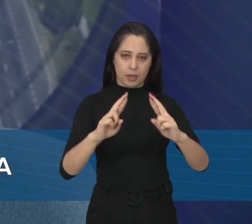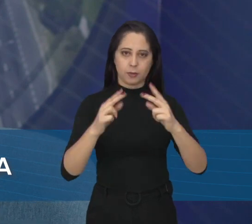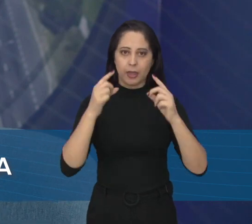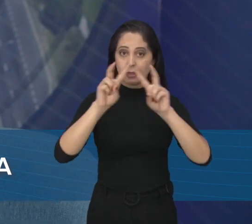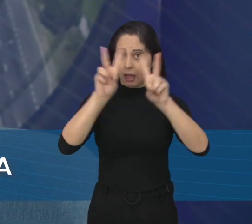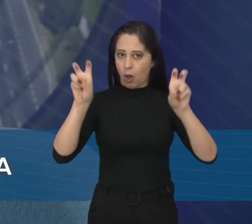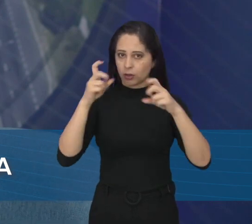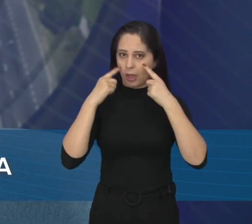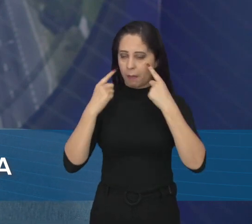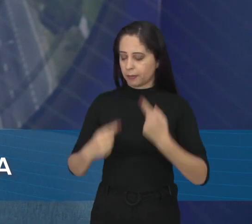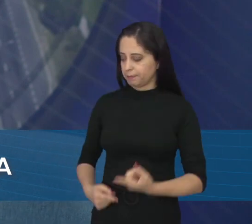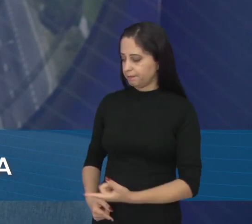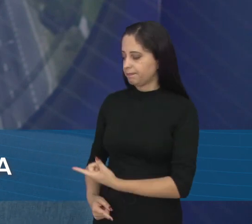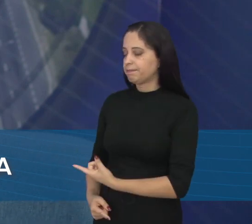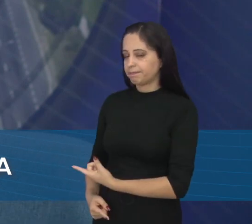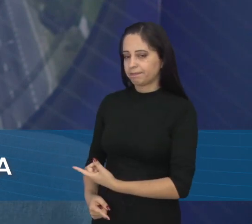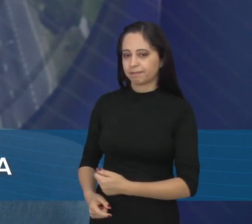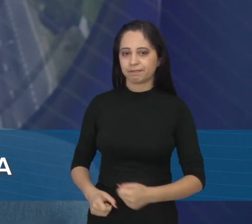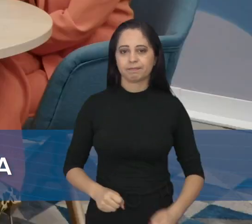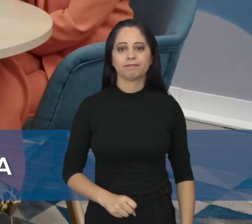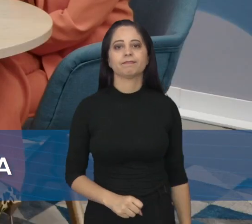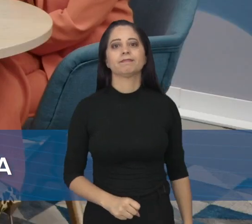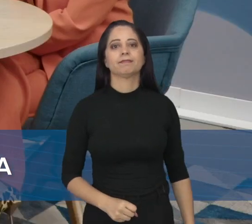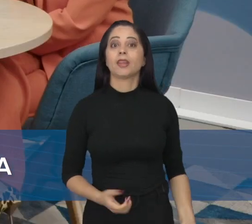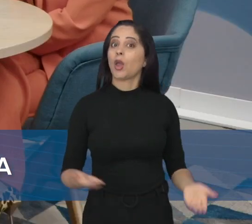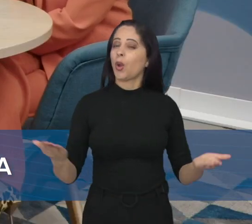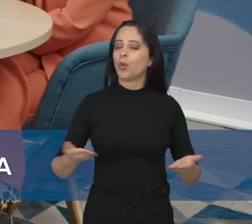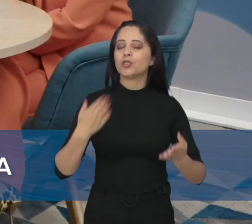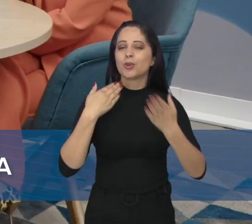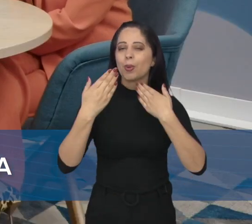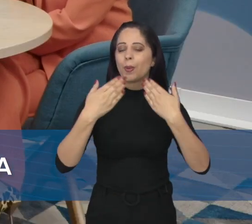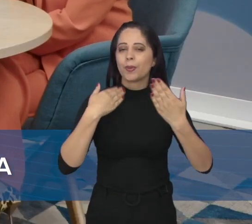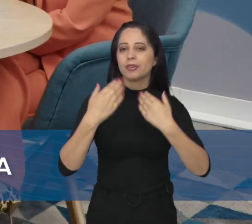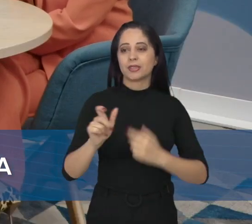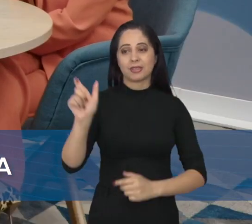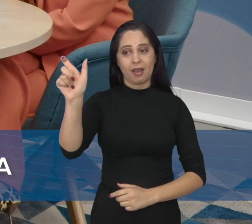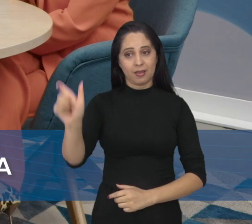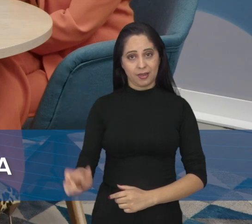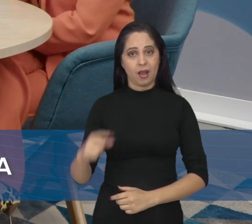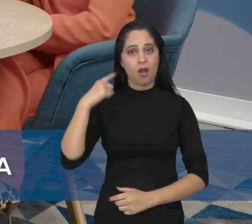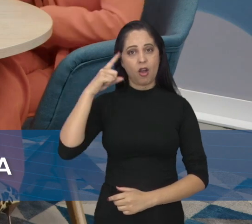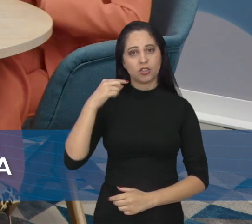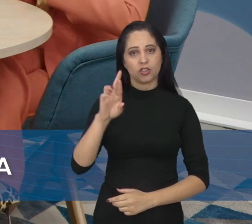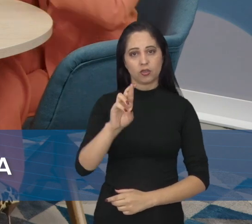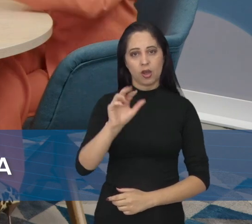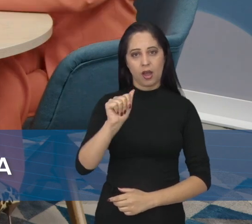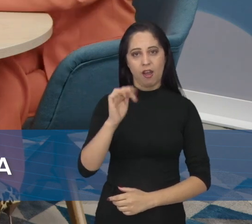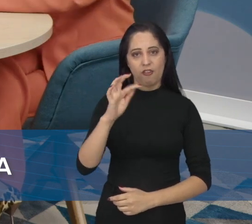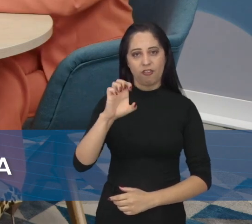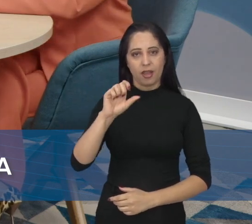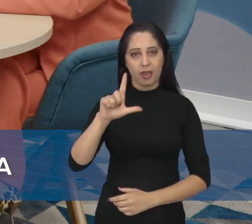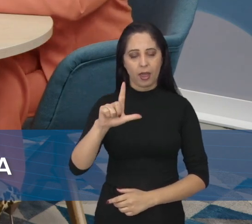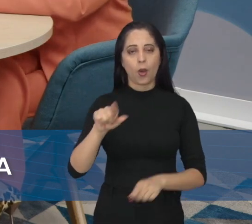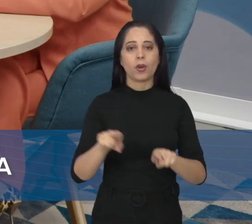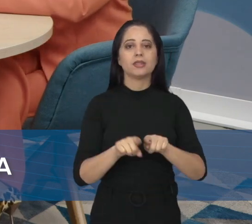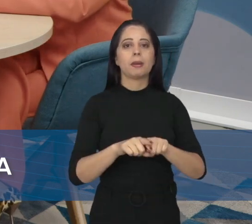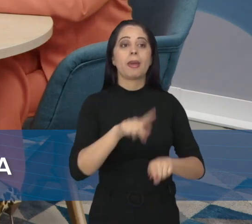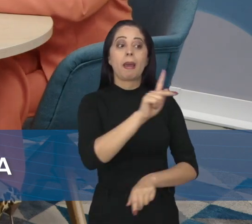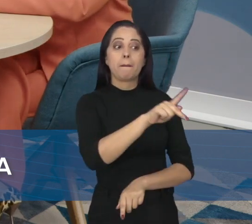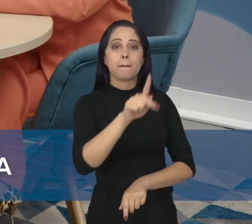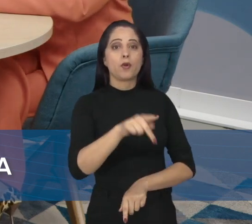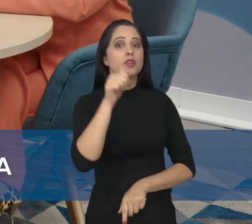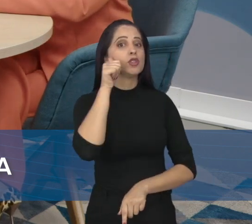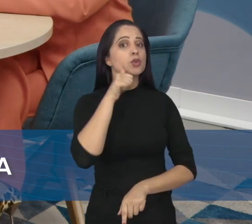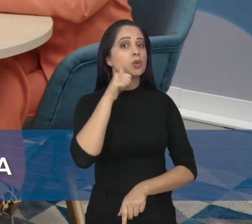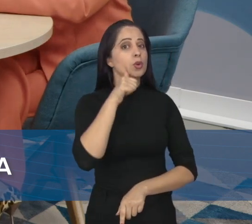tema do Diálogos da Cidade de hoje. E para falar sobre este assunto, eu recebo então o advogado Rafael Caniza e também a